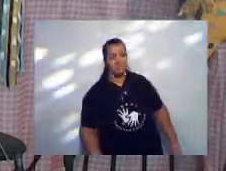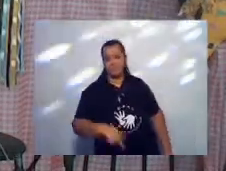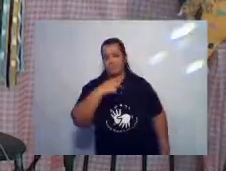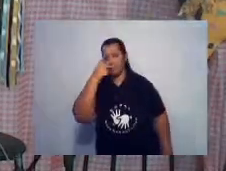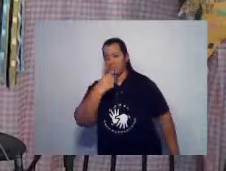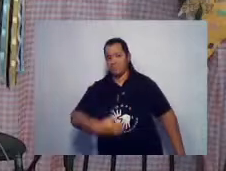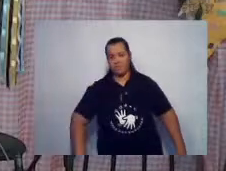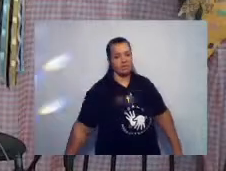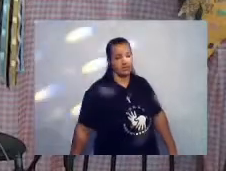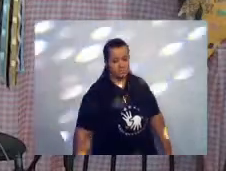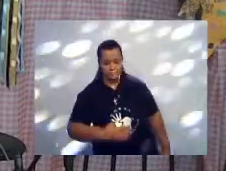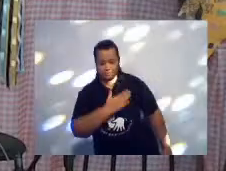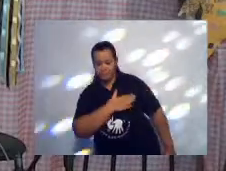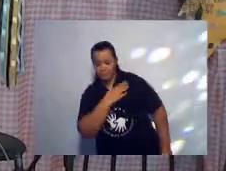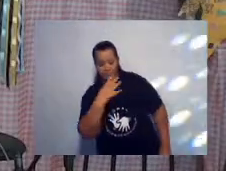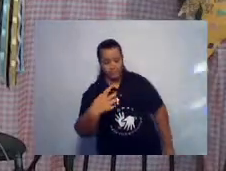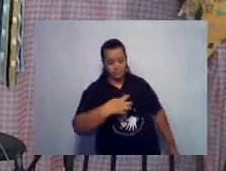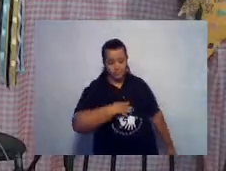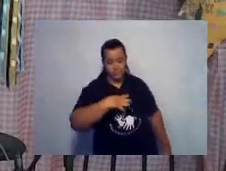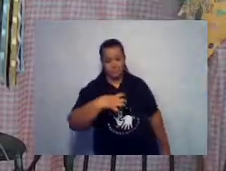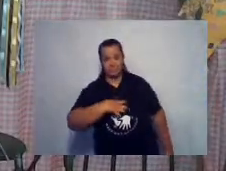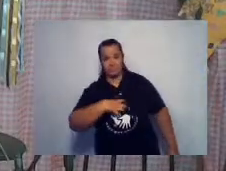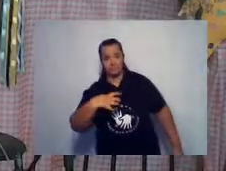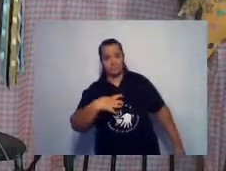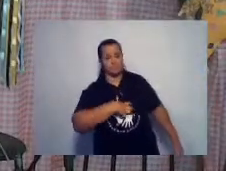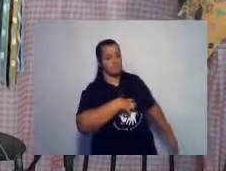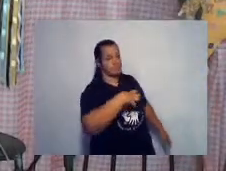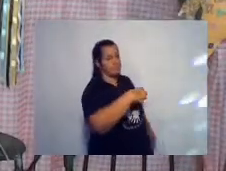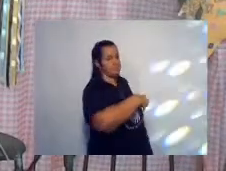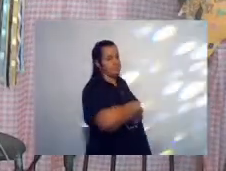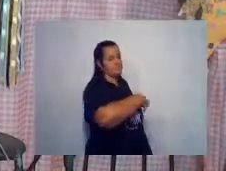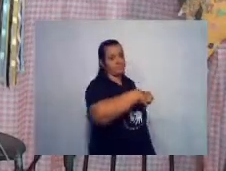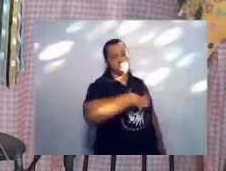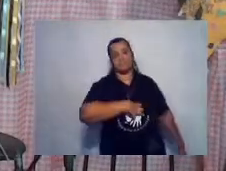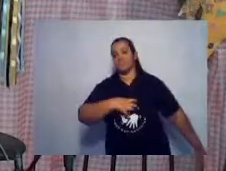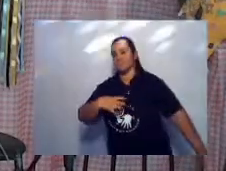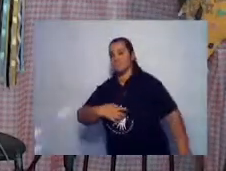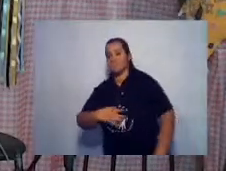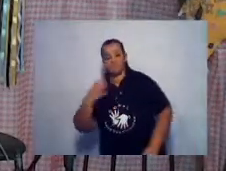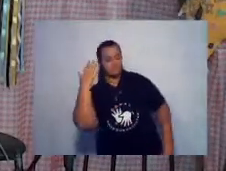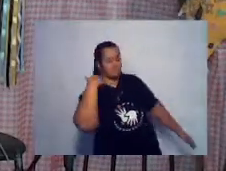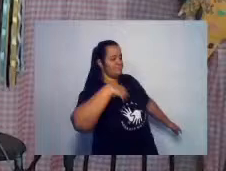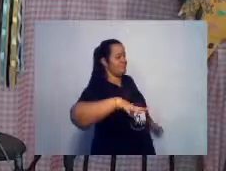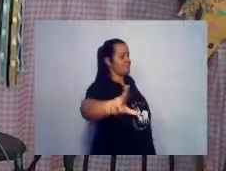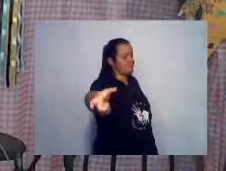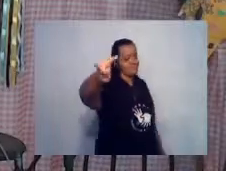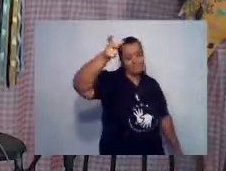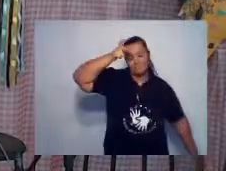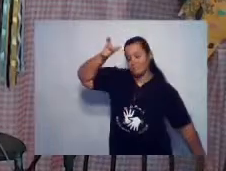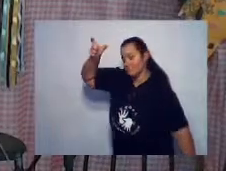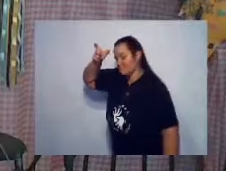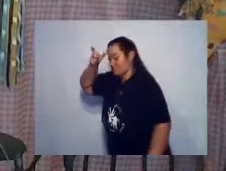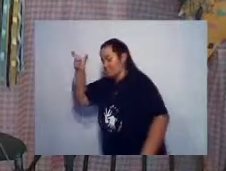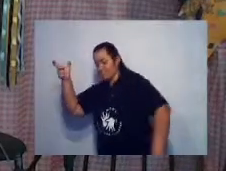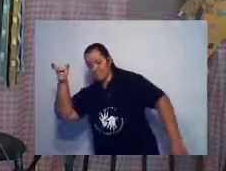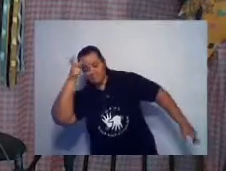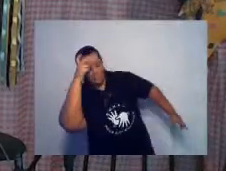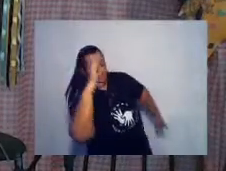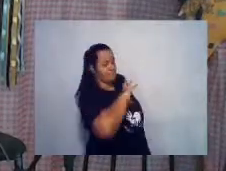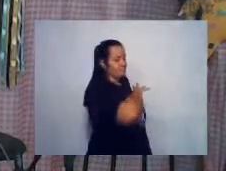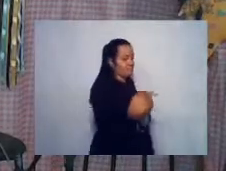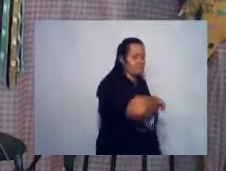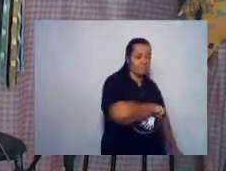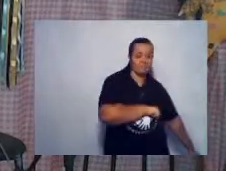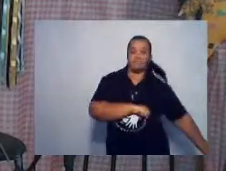Aí não aguentei, falei o que o coração sente. Vá pro